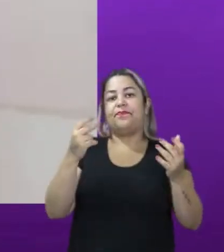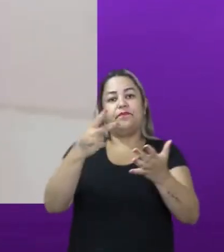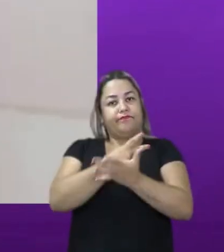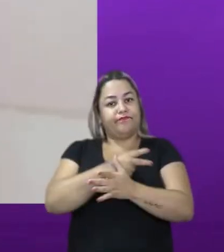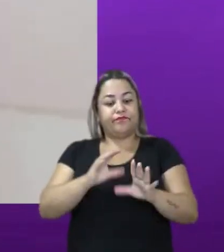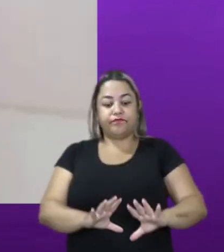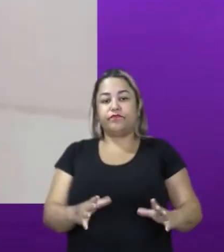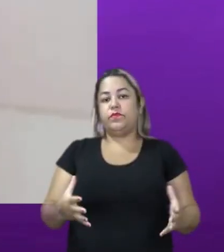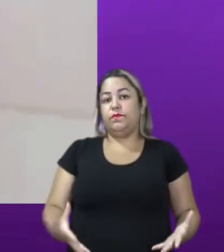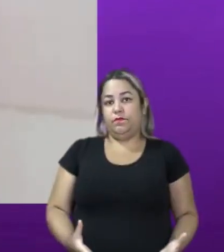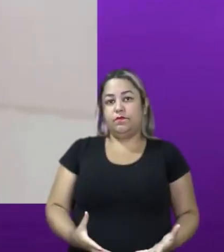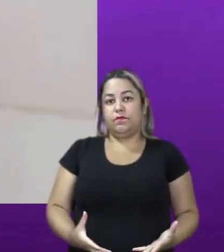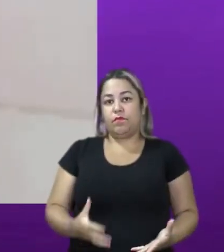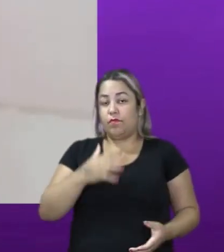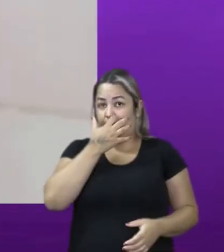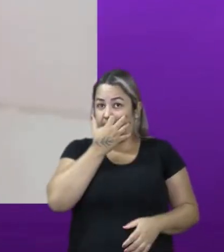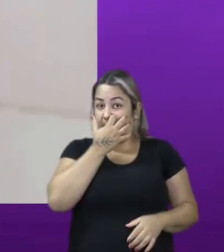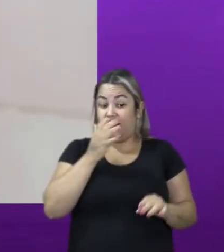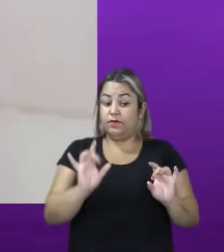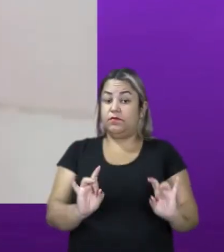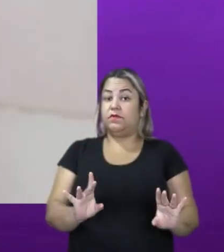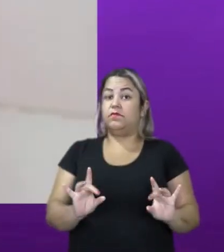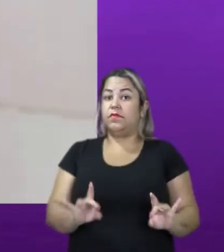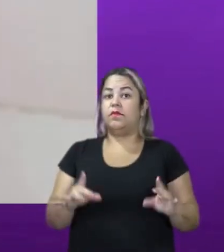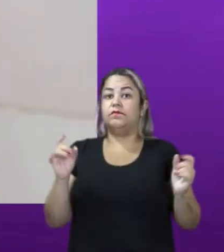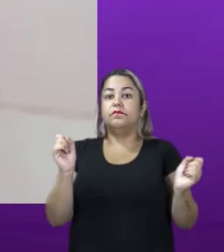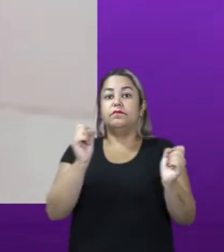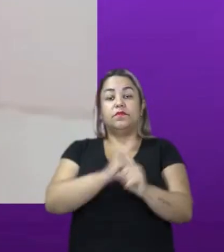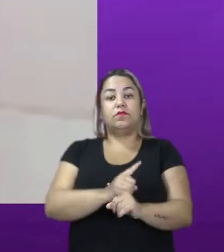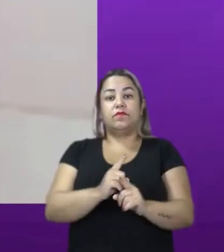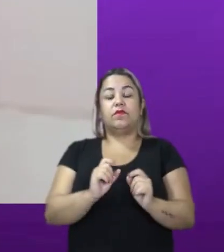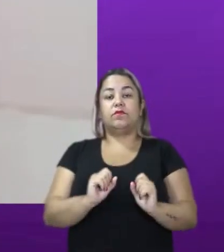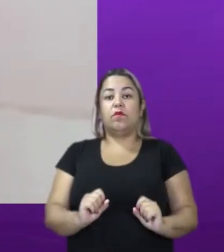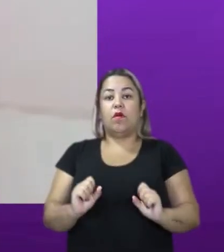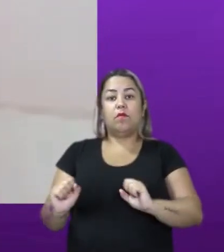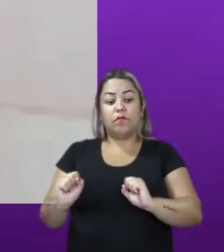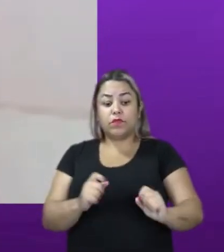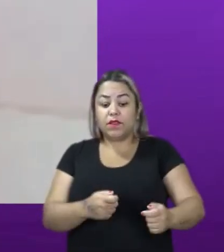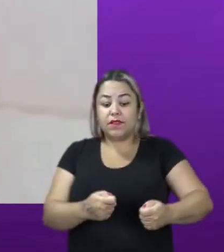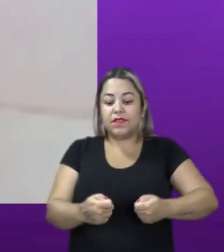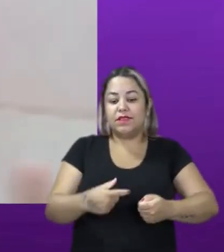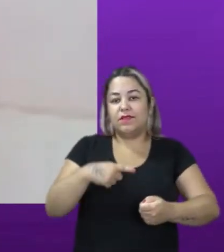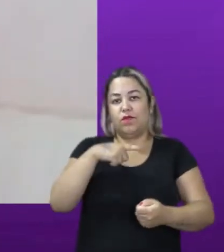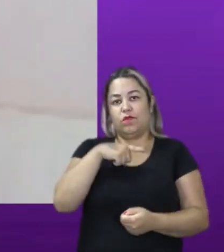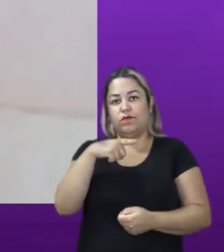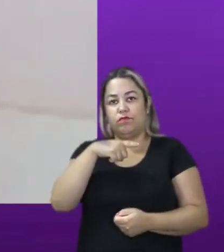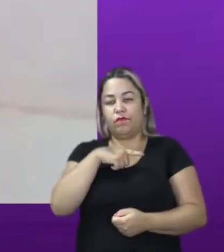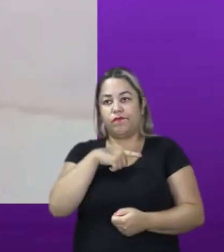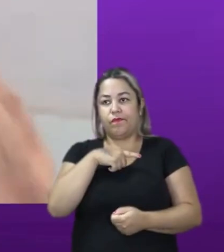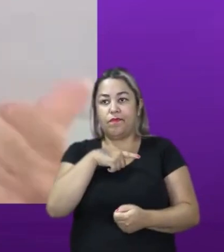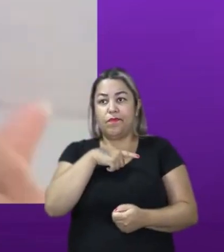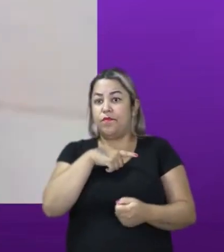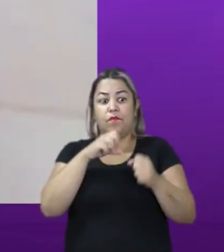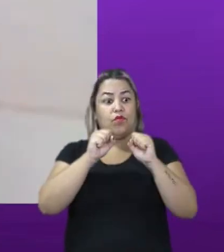no mundo real. Especialmente porque é muito difícil a gente poder controlar e pode ganhar uma